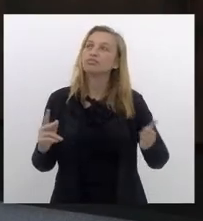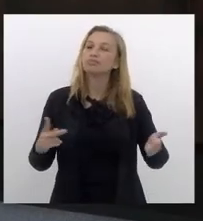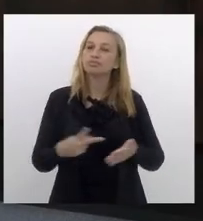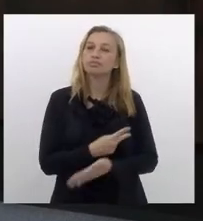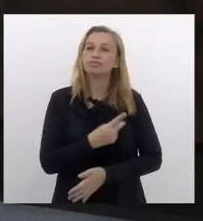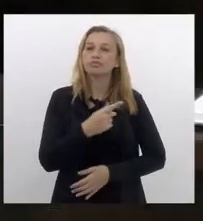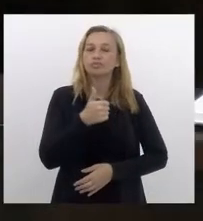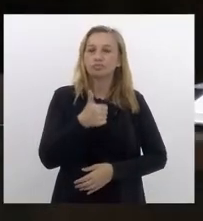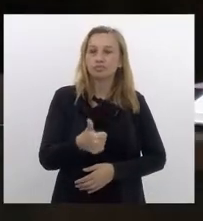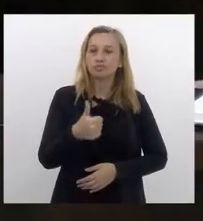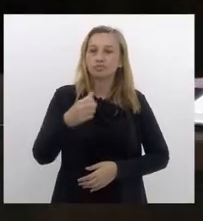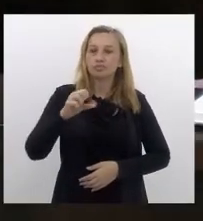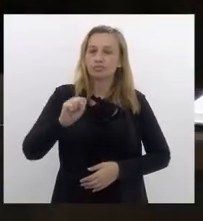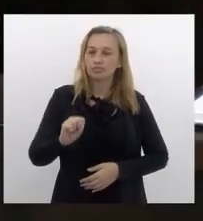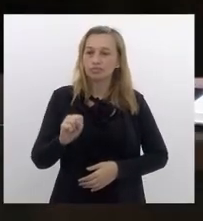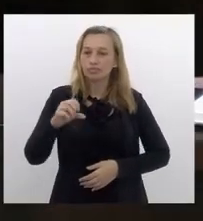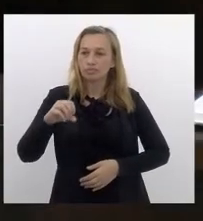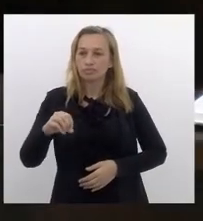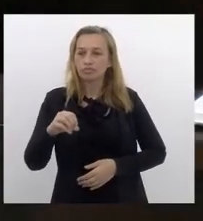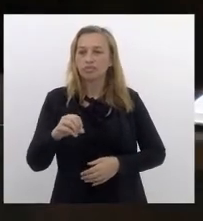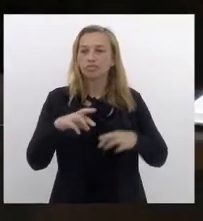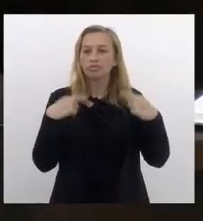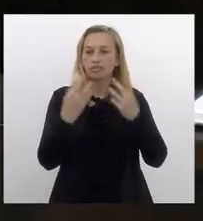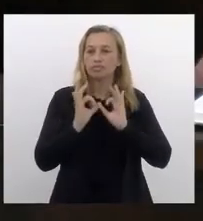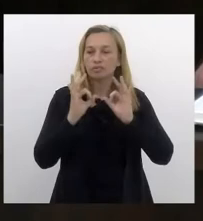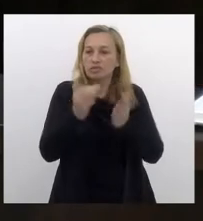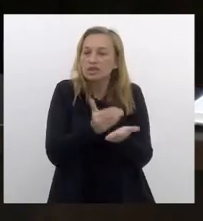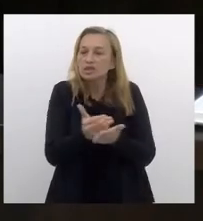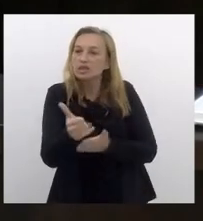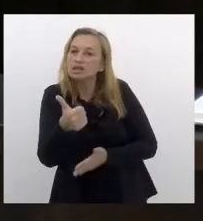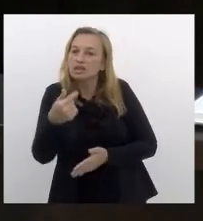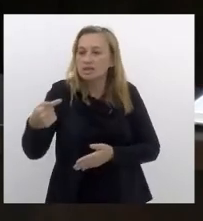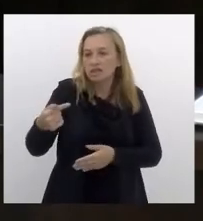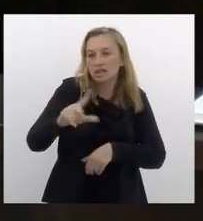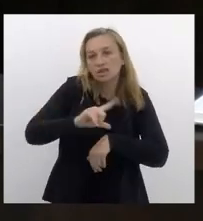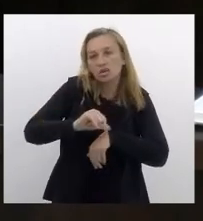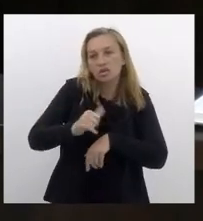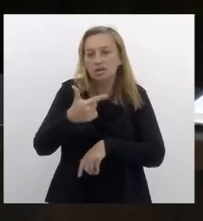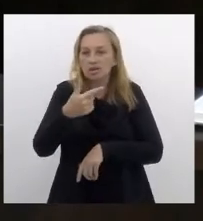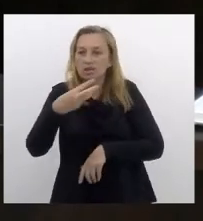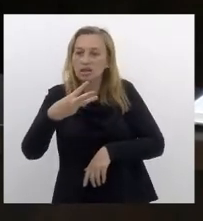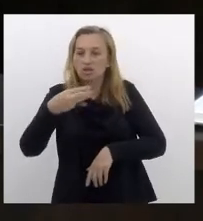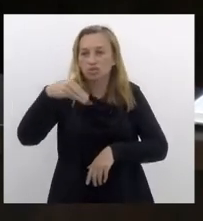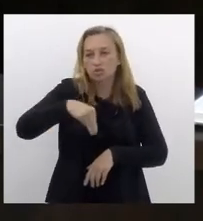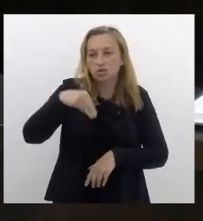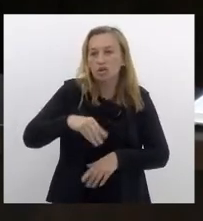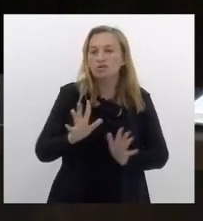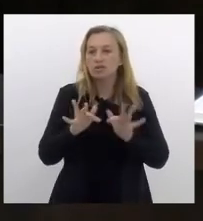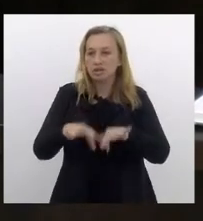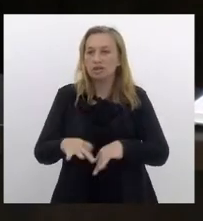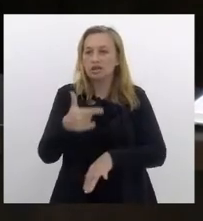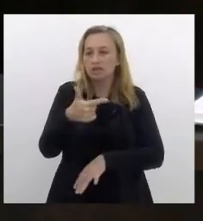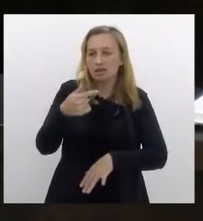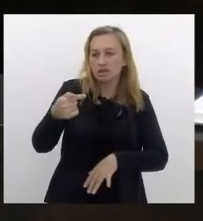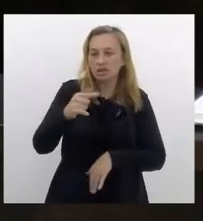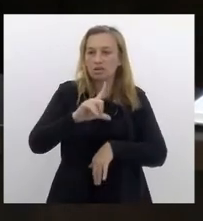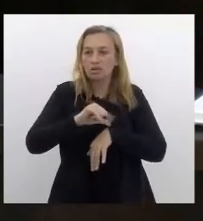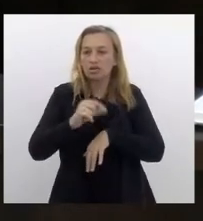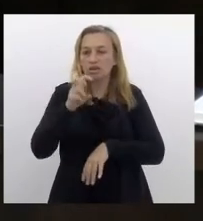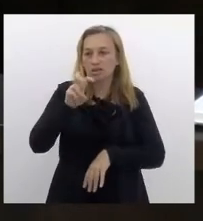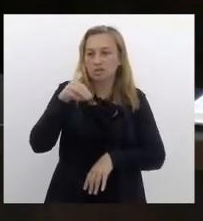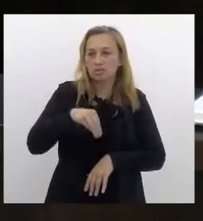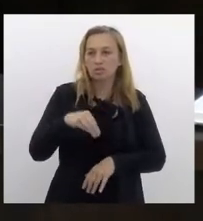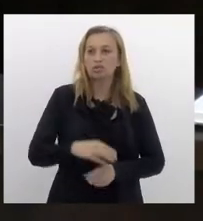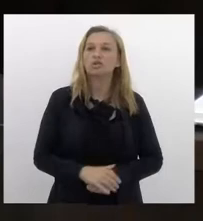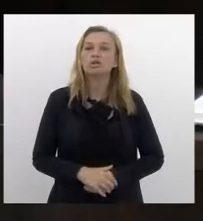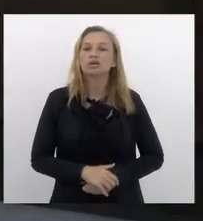na 208ª sessão extraordinária, que, iniciada às 17h03, encerrou-se às